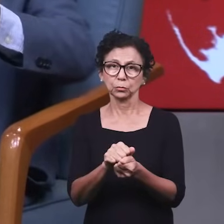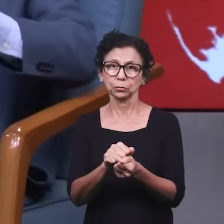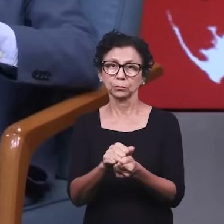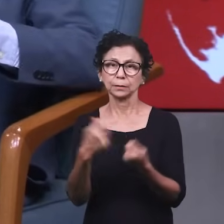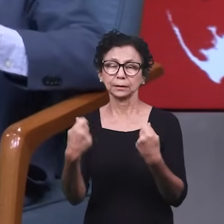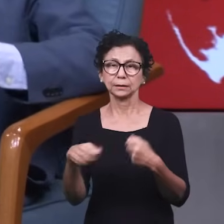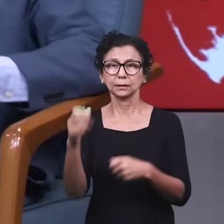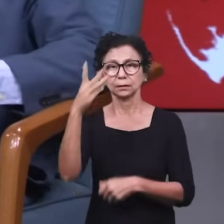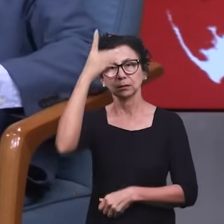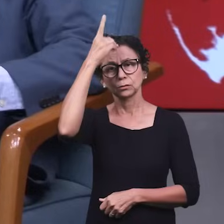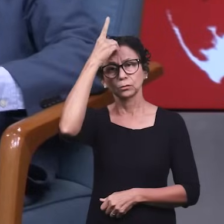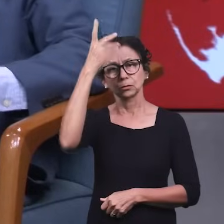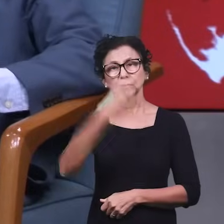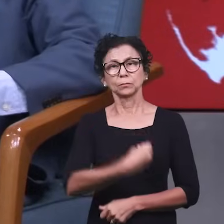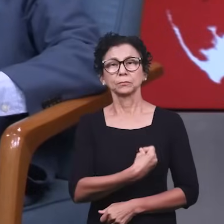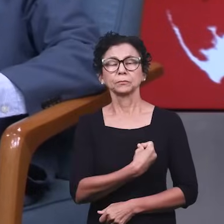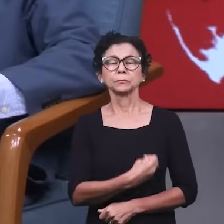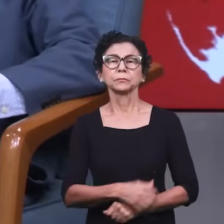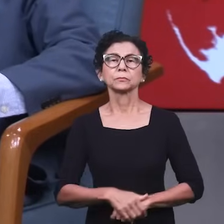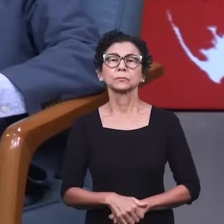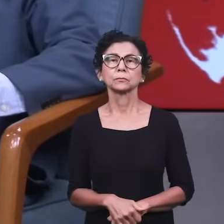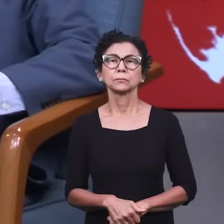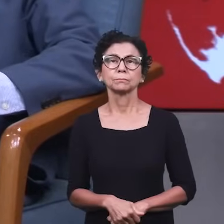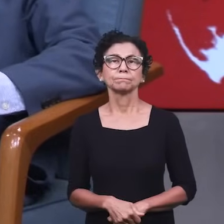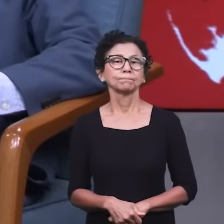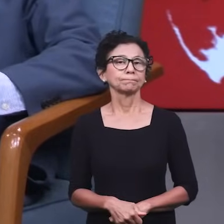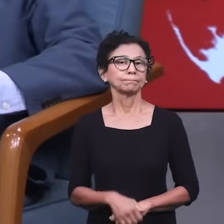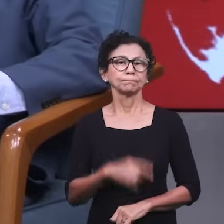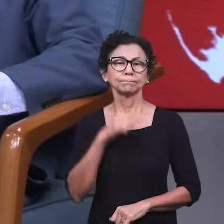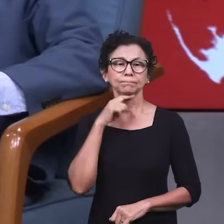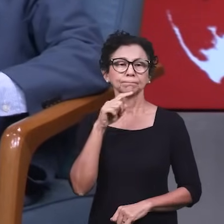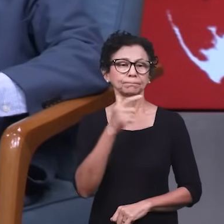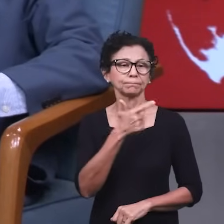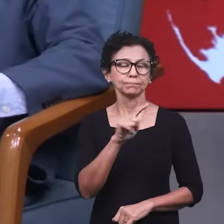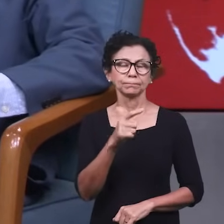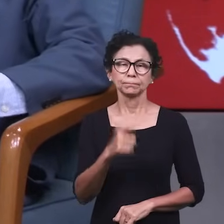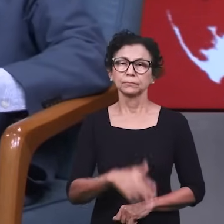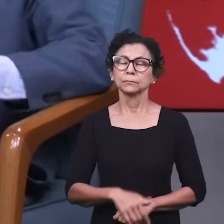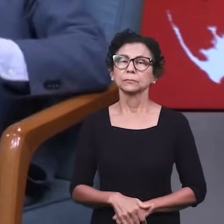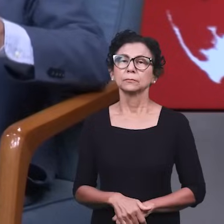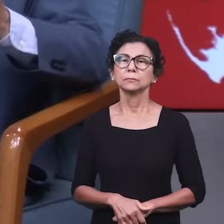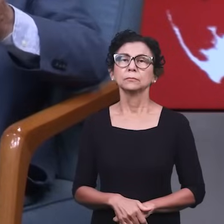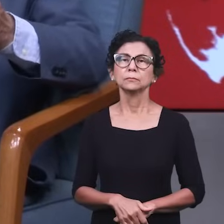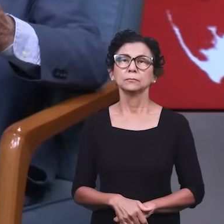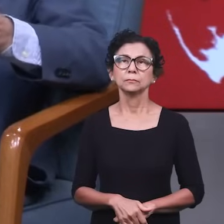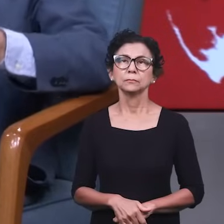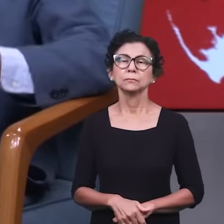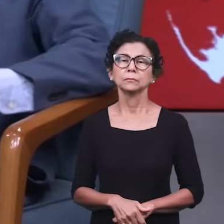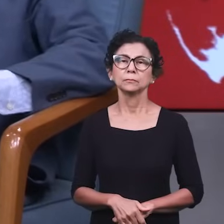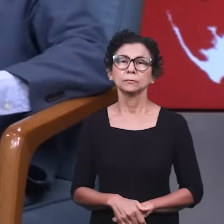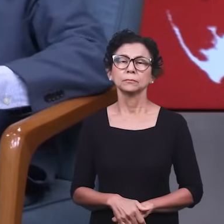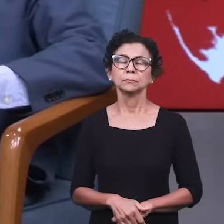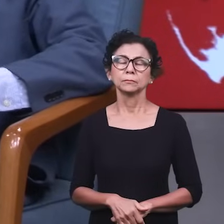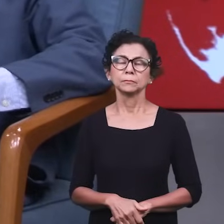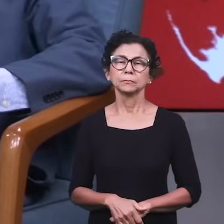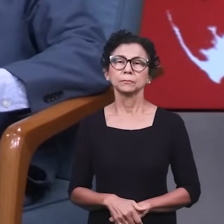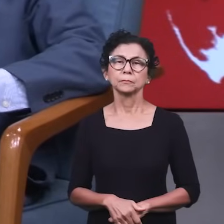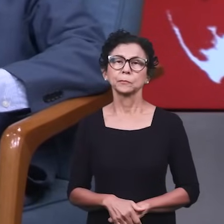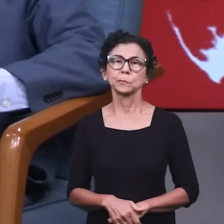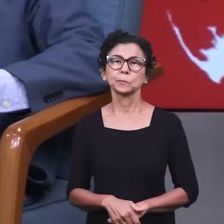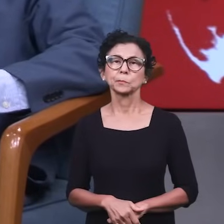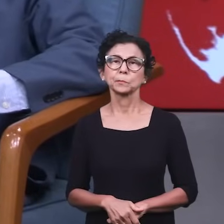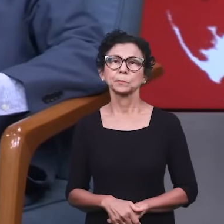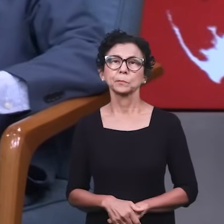que ter ali a presença do dom espiritual. Isso não tenha dúvida, porque é isso que o Espírito Santo quer